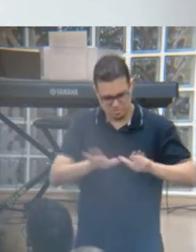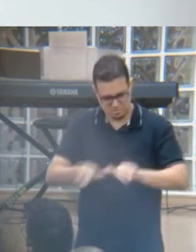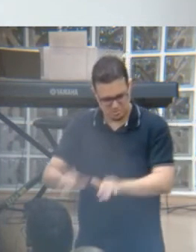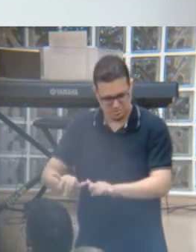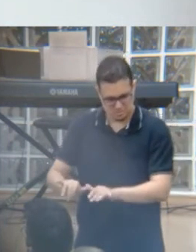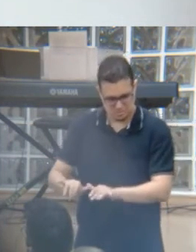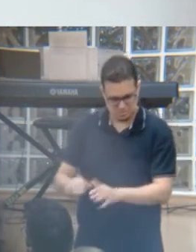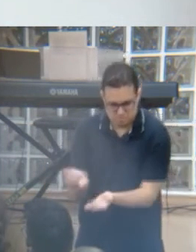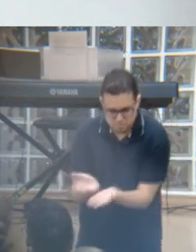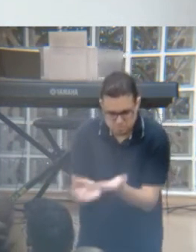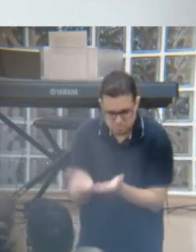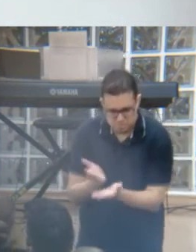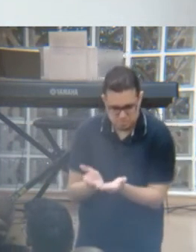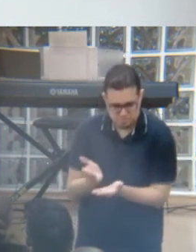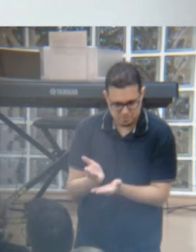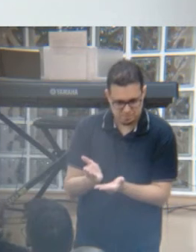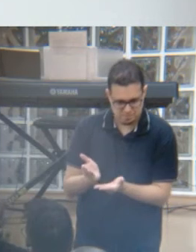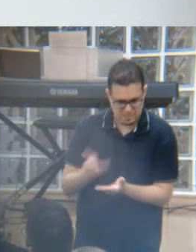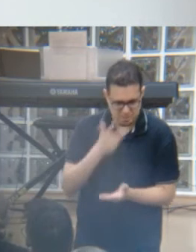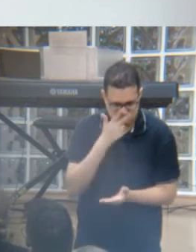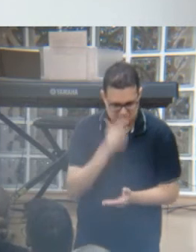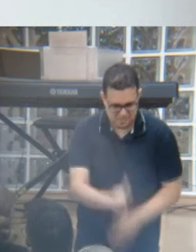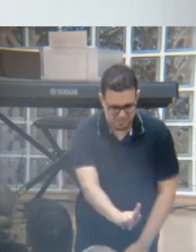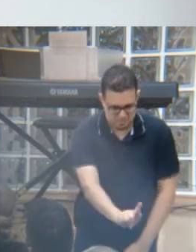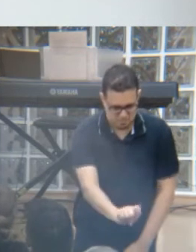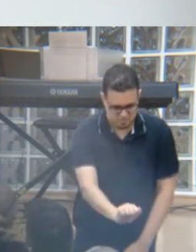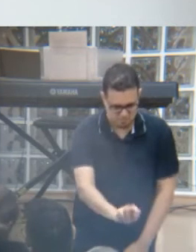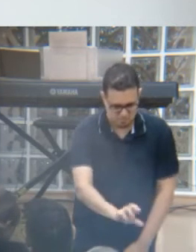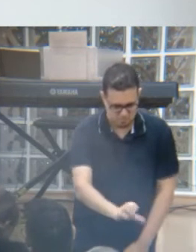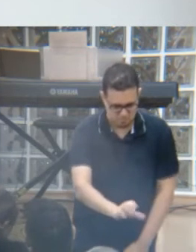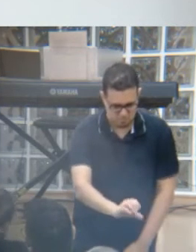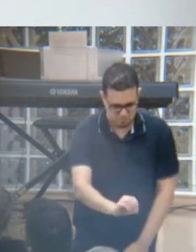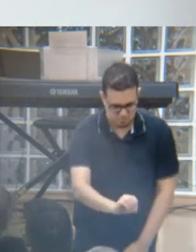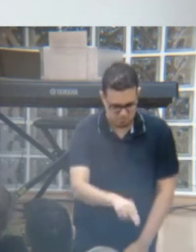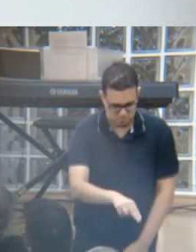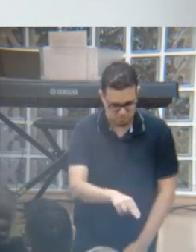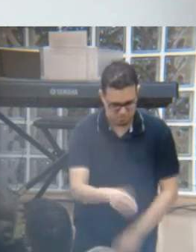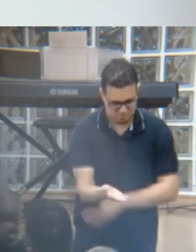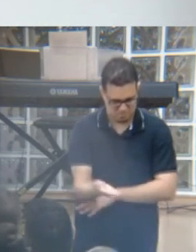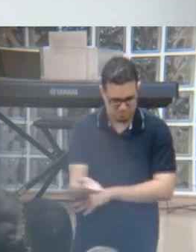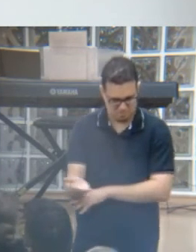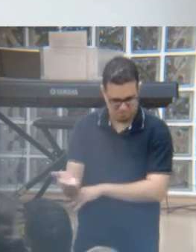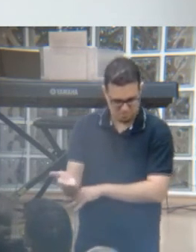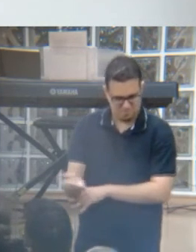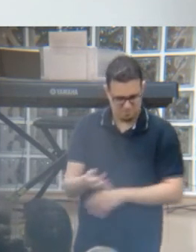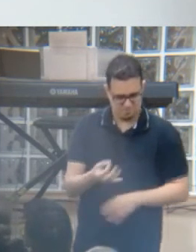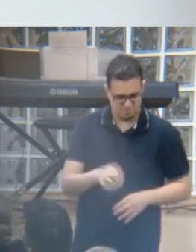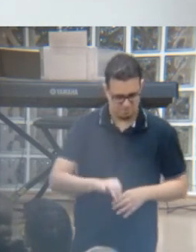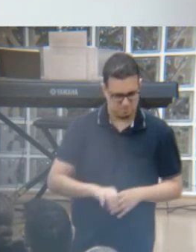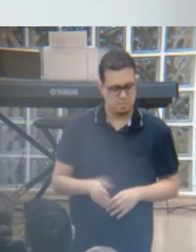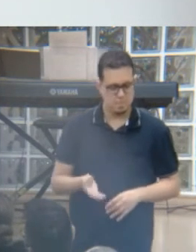o alimento. A hora do almoço, pão e carne. À noite, mais tarde, à noitinha, pão e carne de